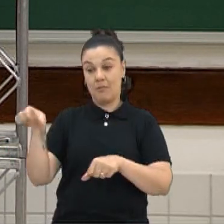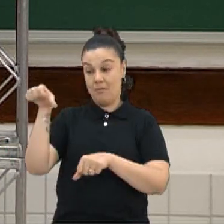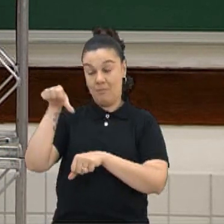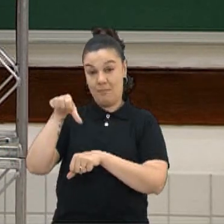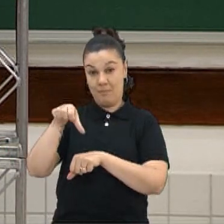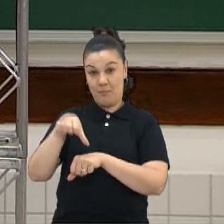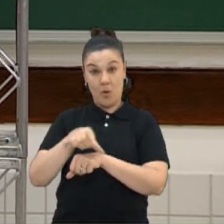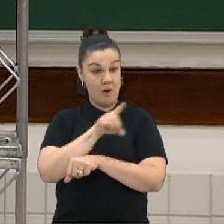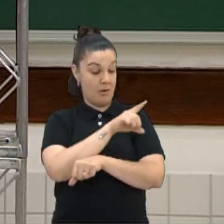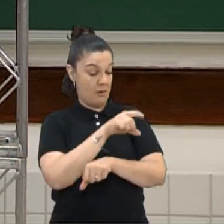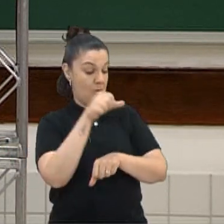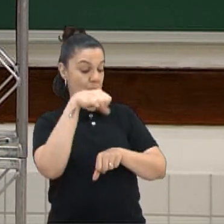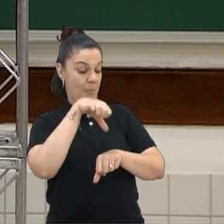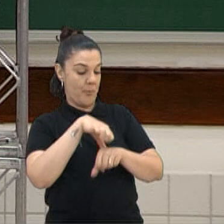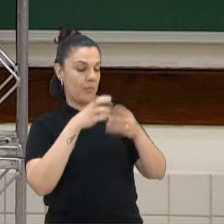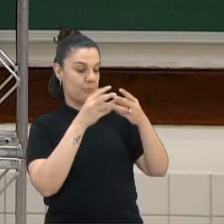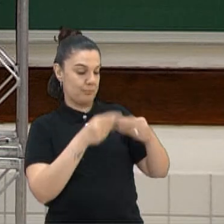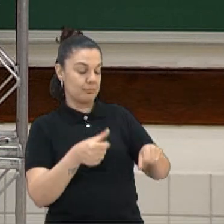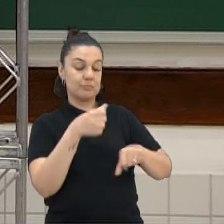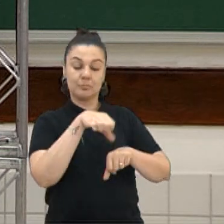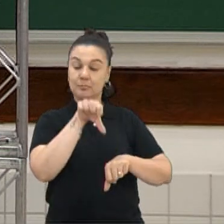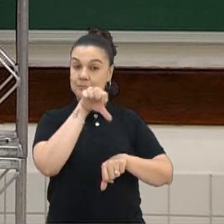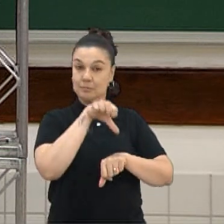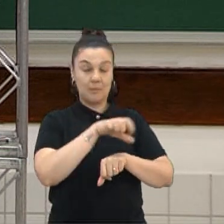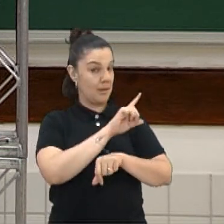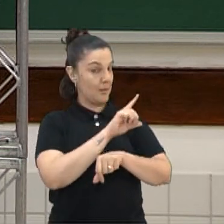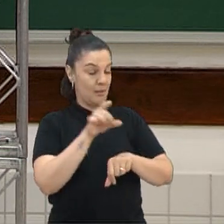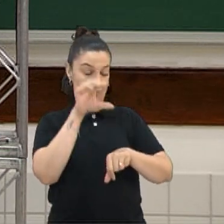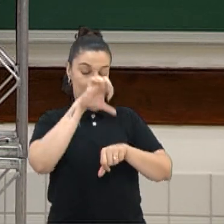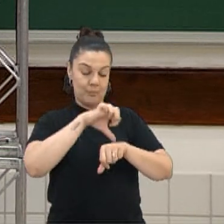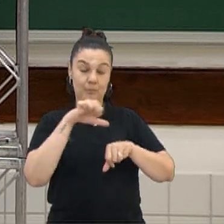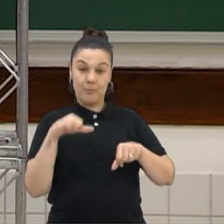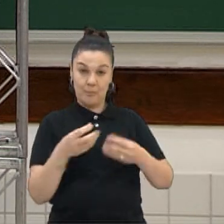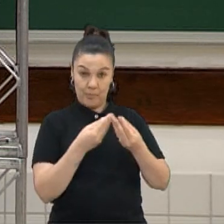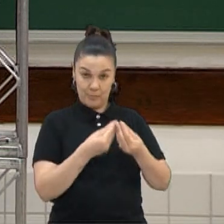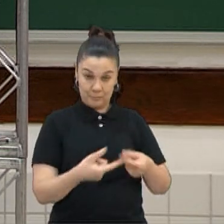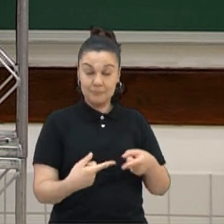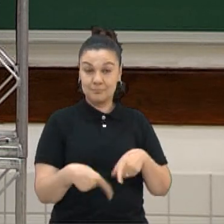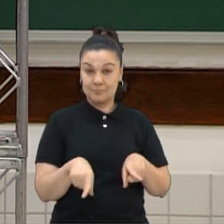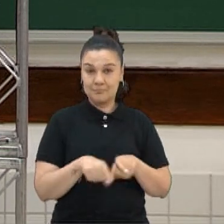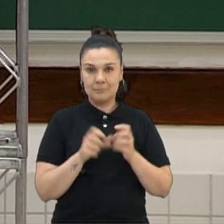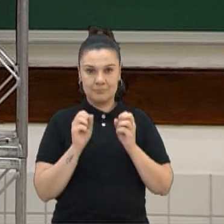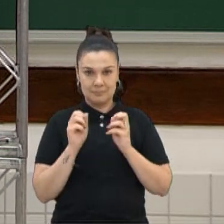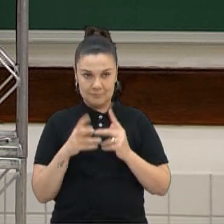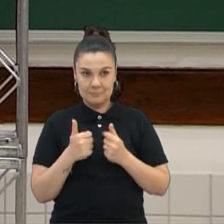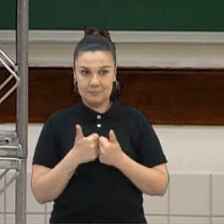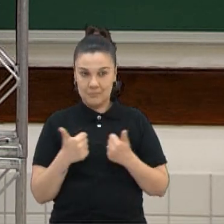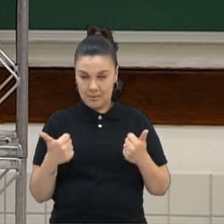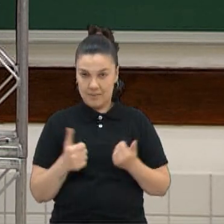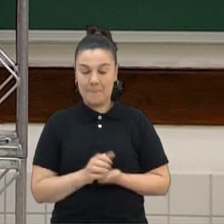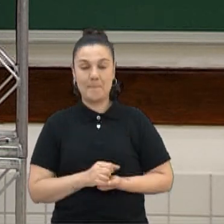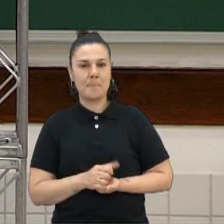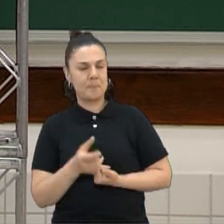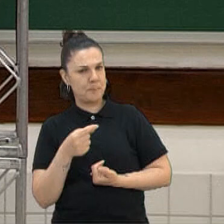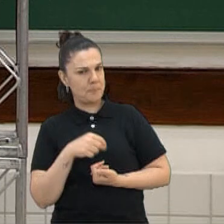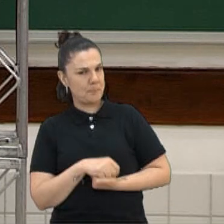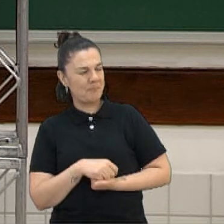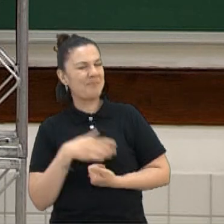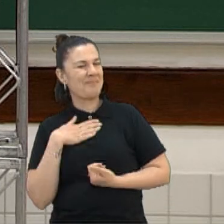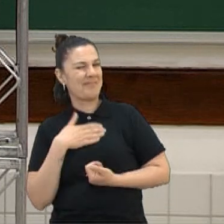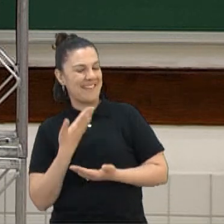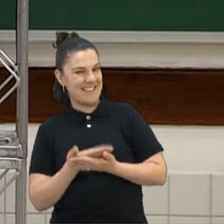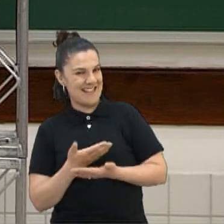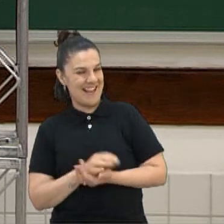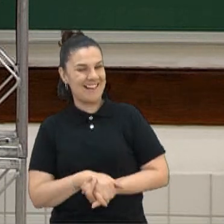polares, moléculas apolares dissolvem outras moléculas apolares. E aí, tá gostando